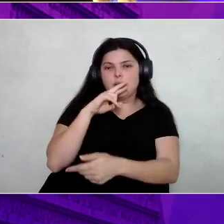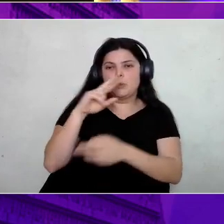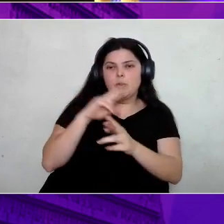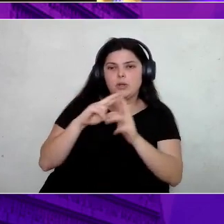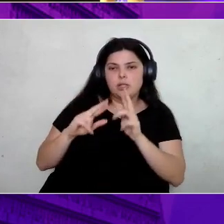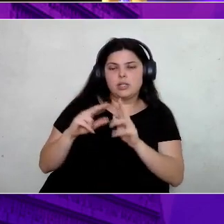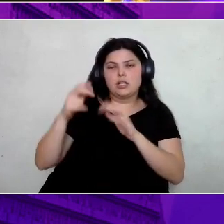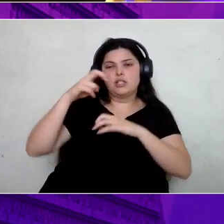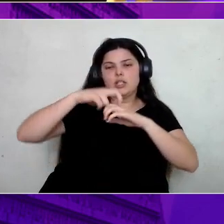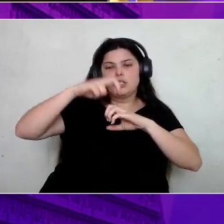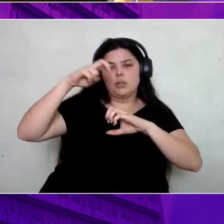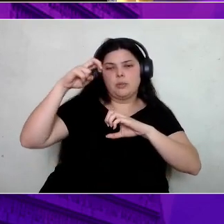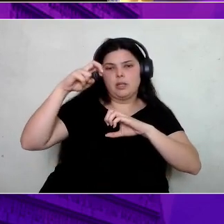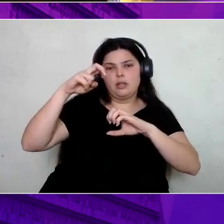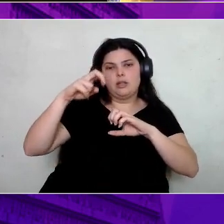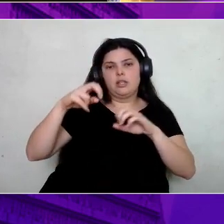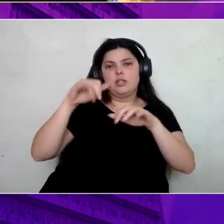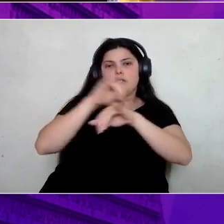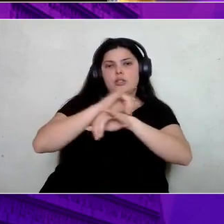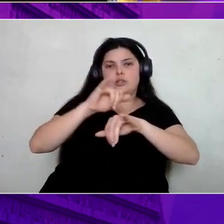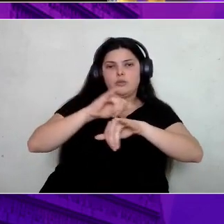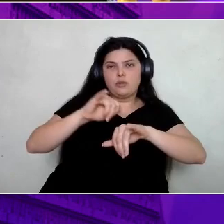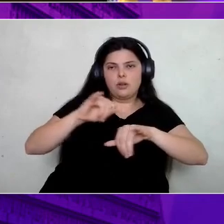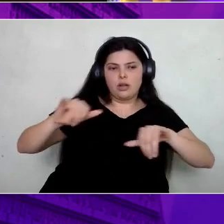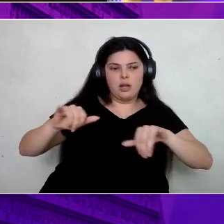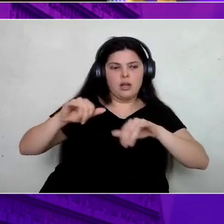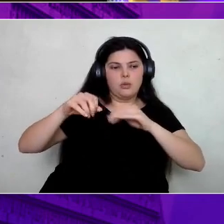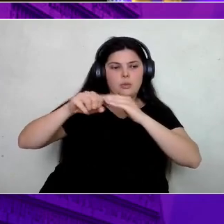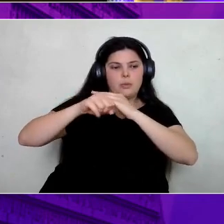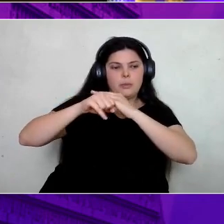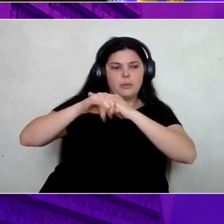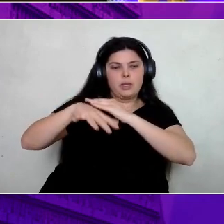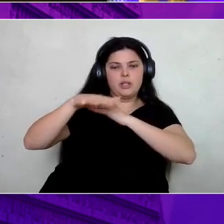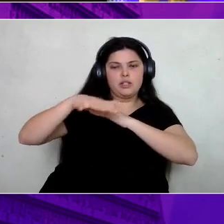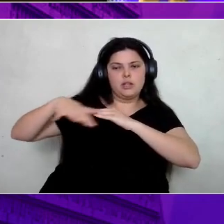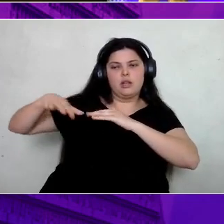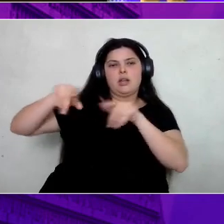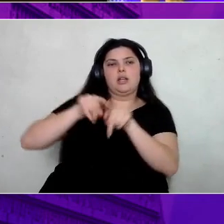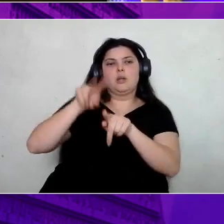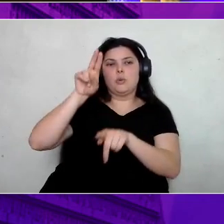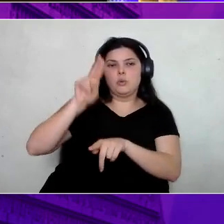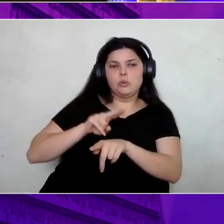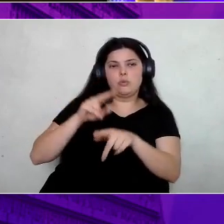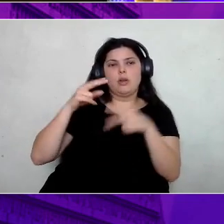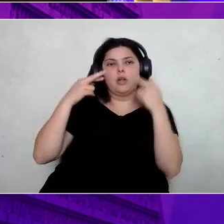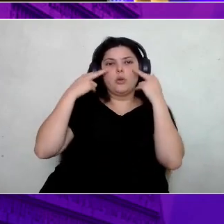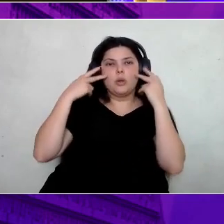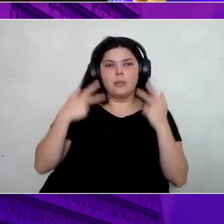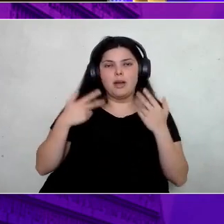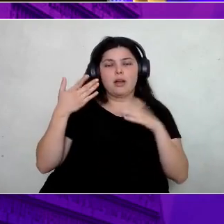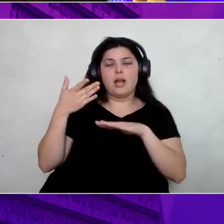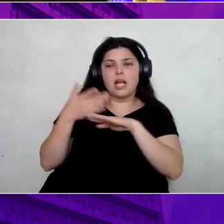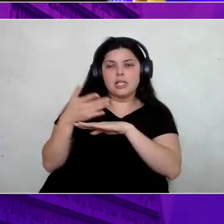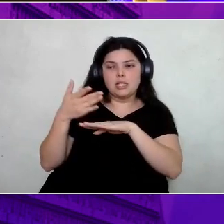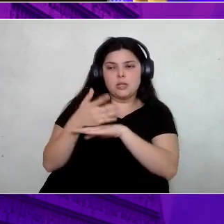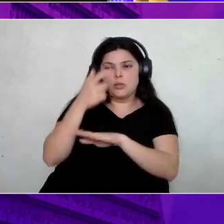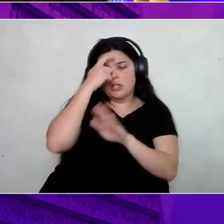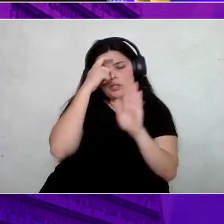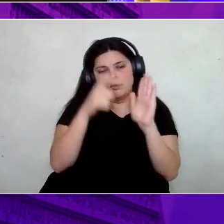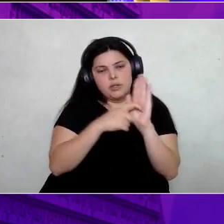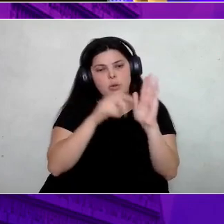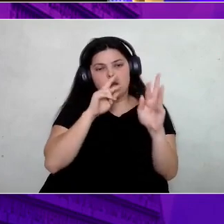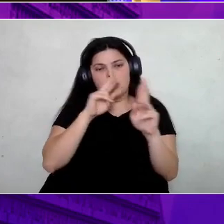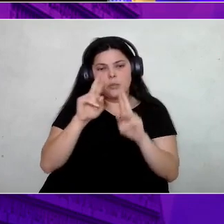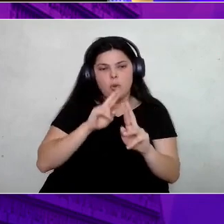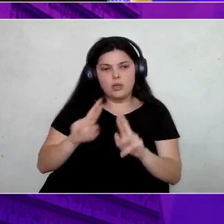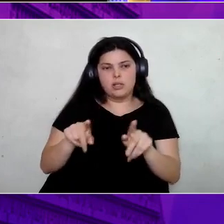ChatGPT sendo divulgado em tudo que é mídia, pessoas, usuários comuns, tendo acesso a uma inteligência artificial generativa, a um